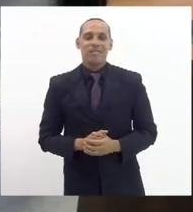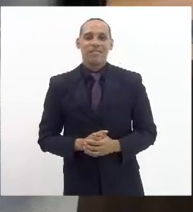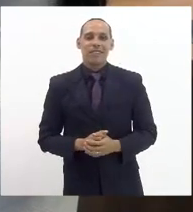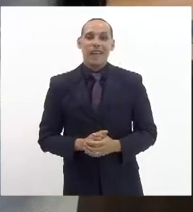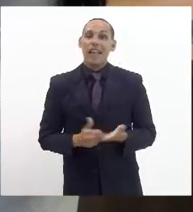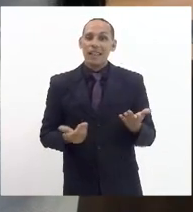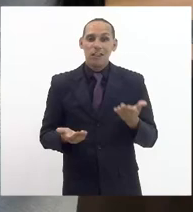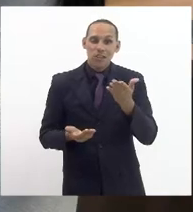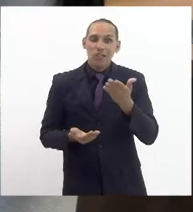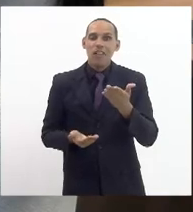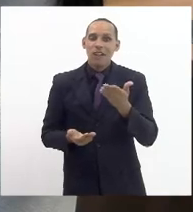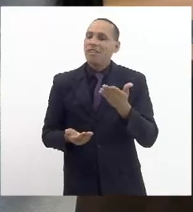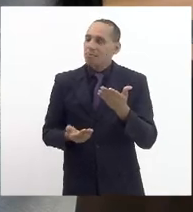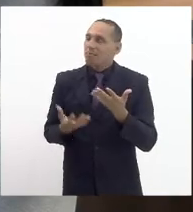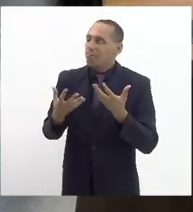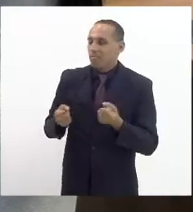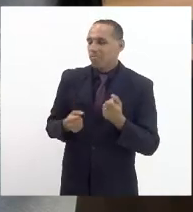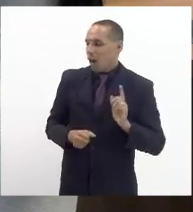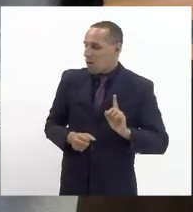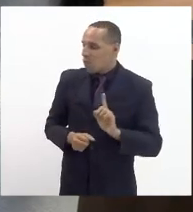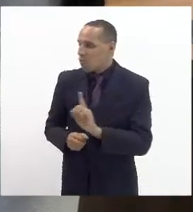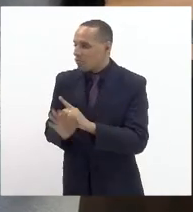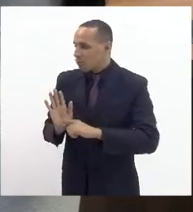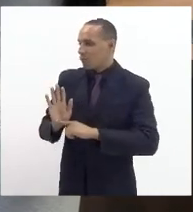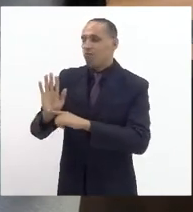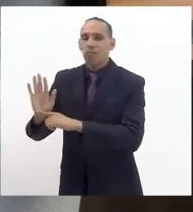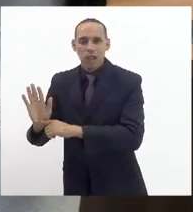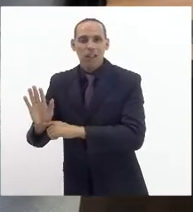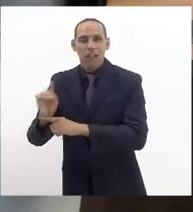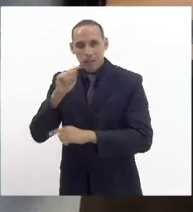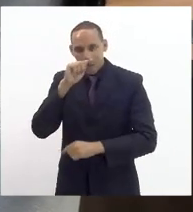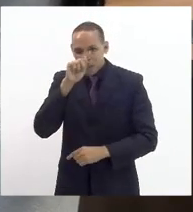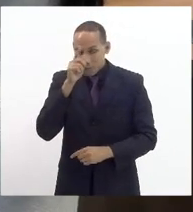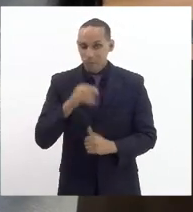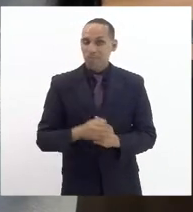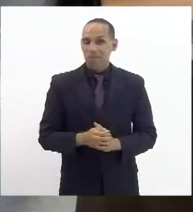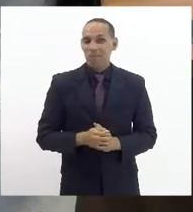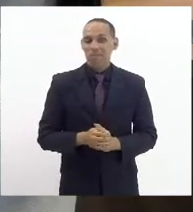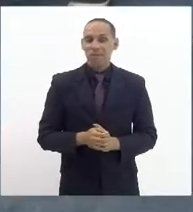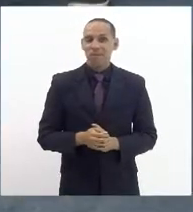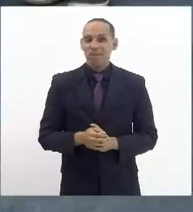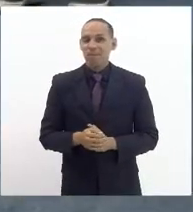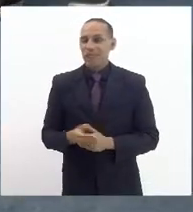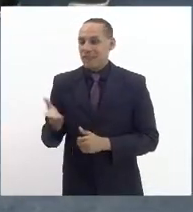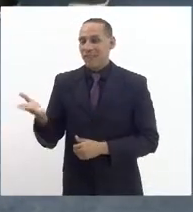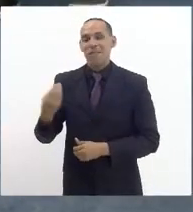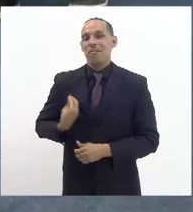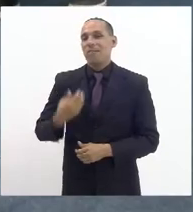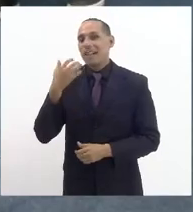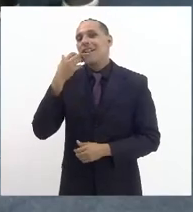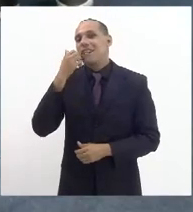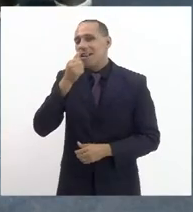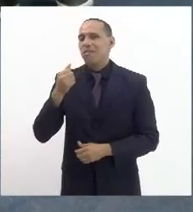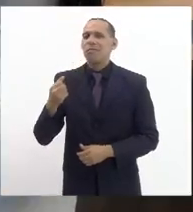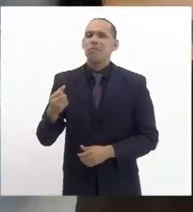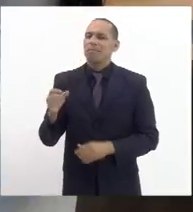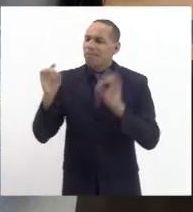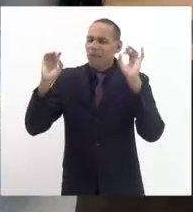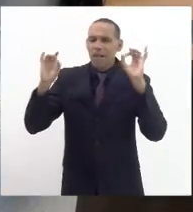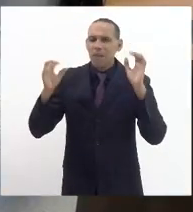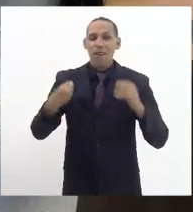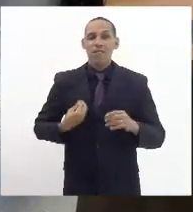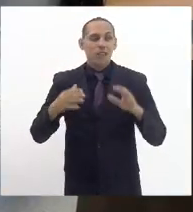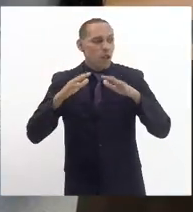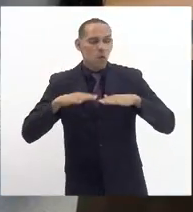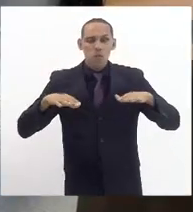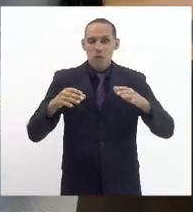você se deixou usar, se deixou ser usado por Deus e salvou uma vida preciosa, porque todas as vidas